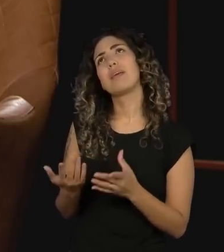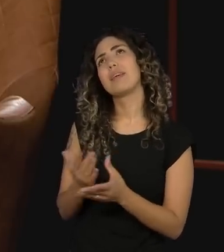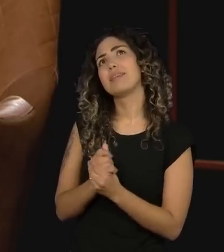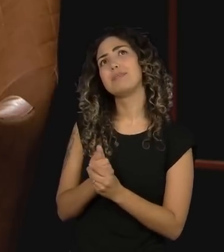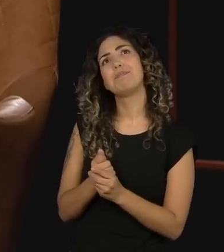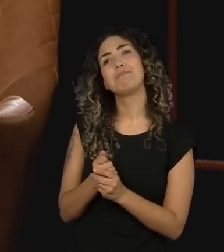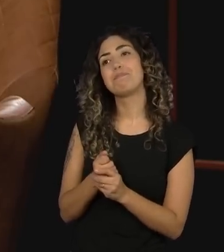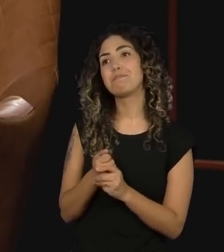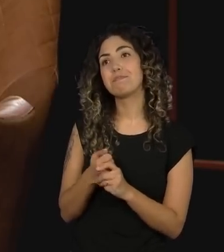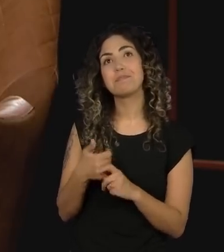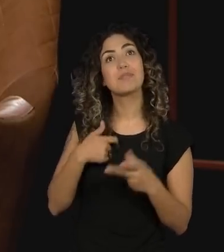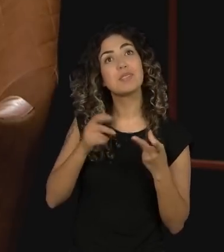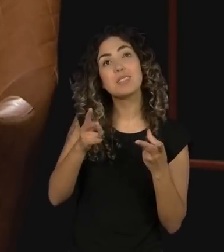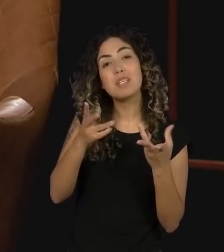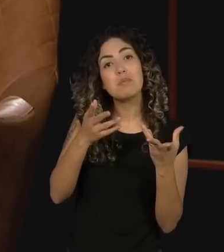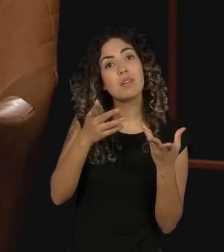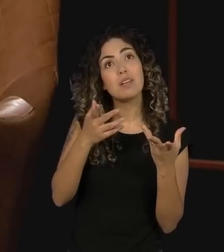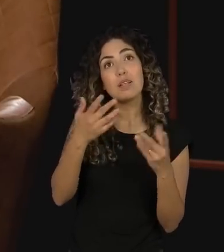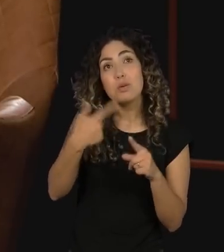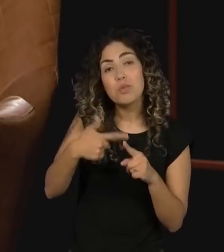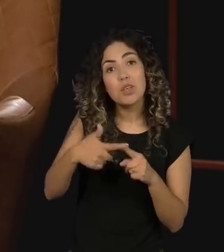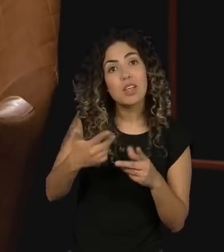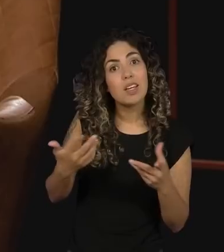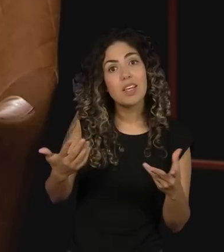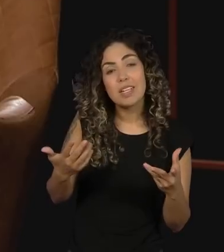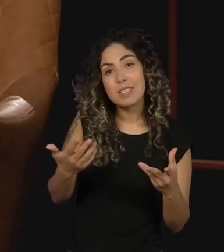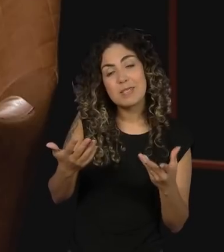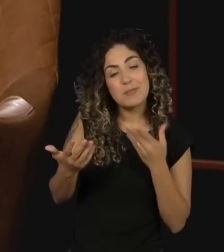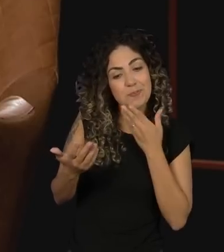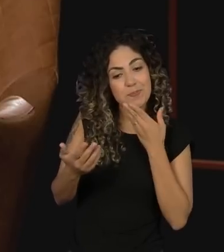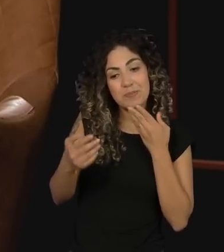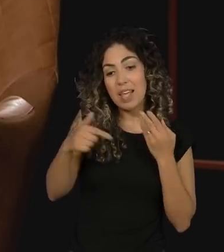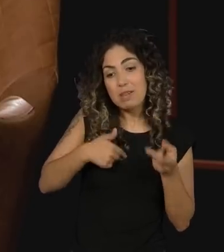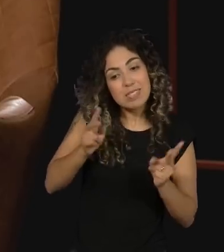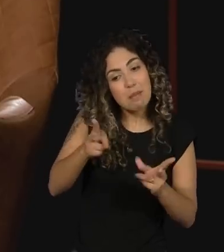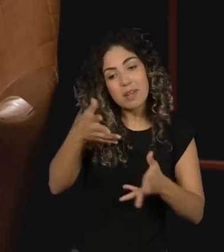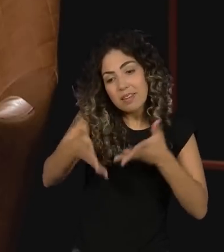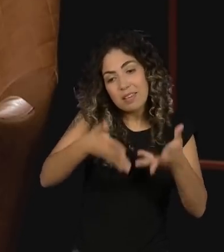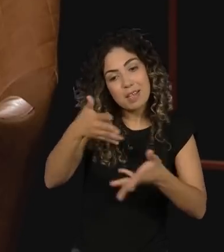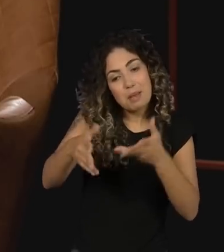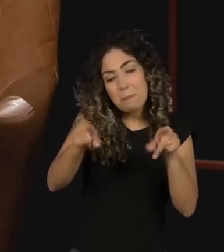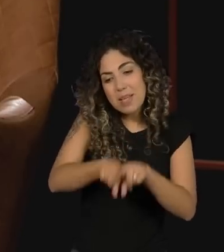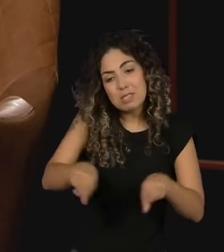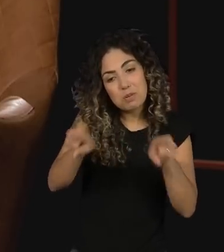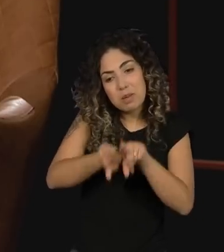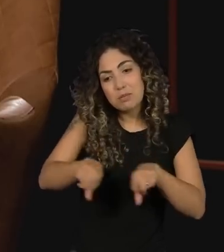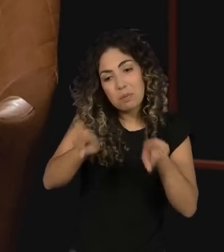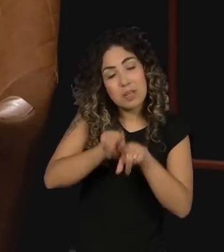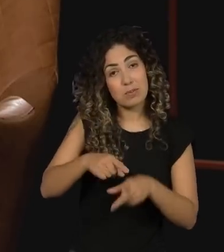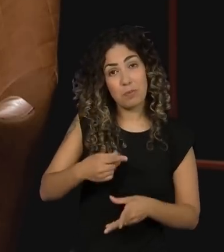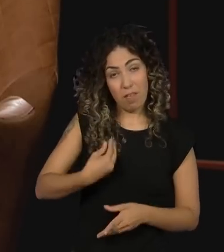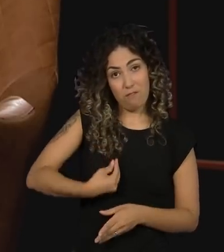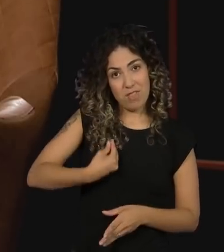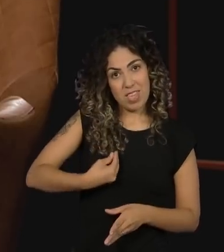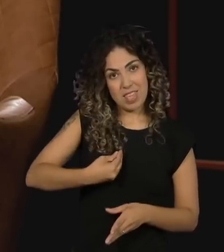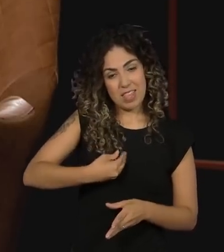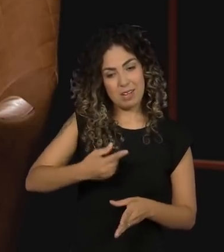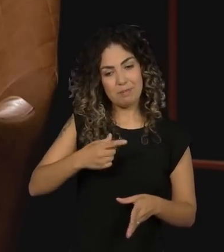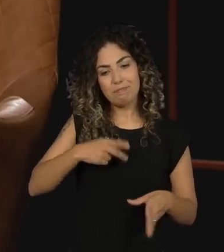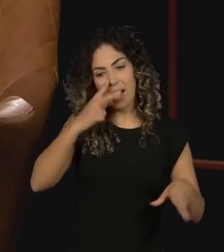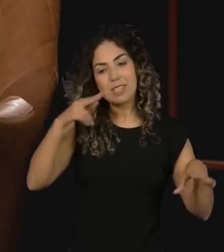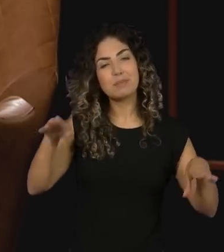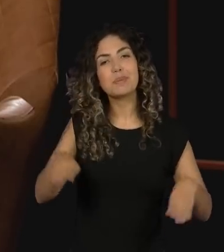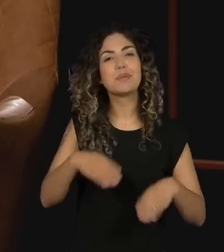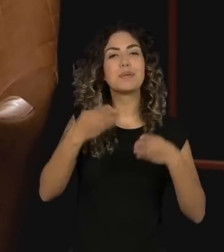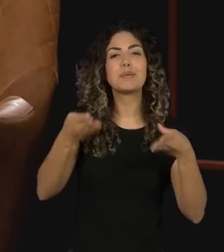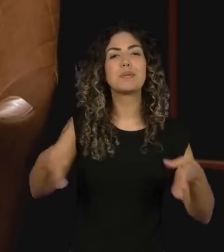é o que eu falo, gente, é o que eu acho que esse programa vai falar do início ao fim. A vida na estrada tem esses encontros,